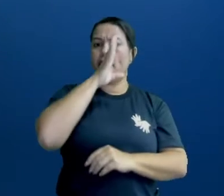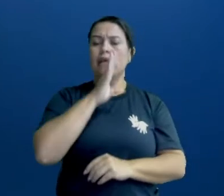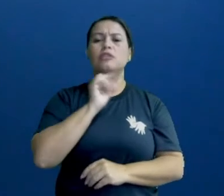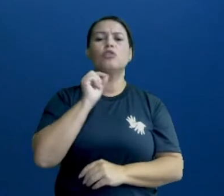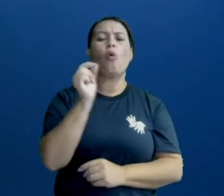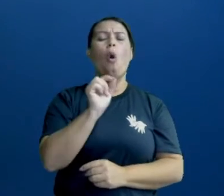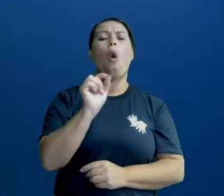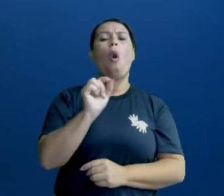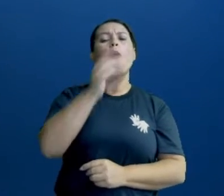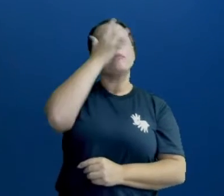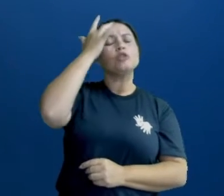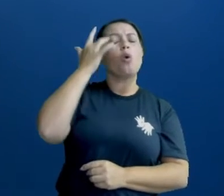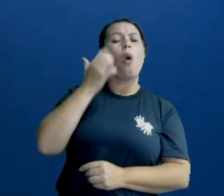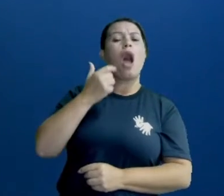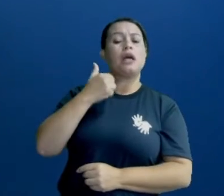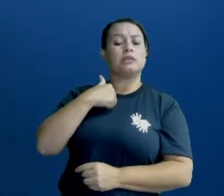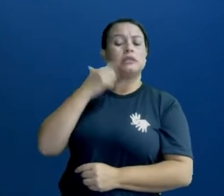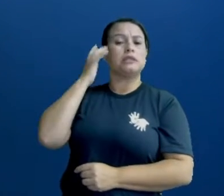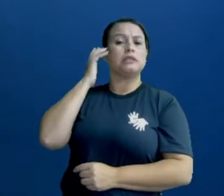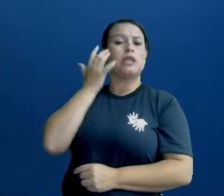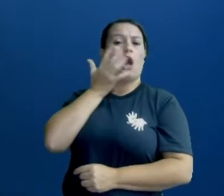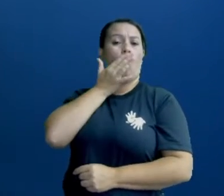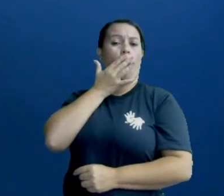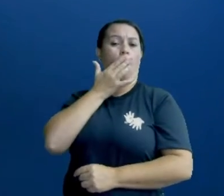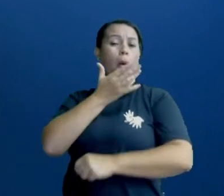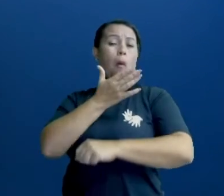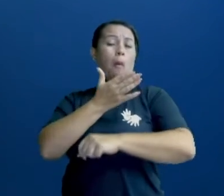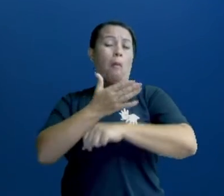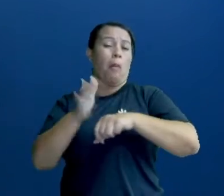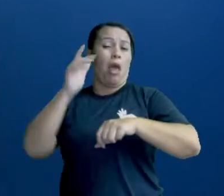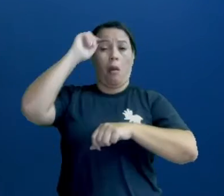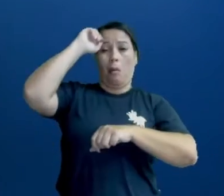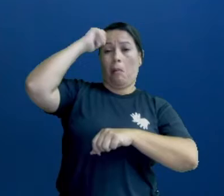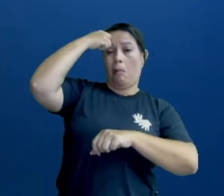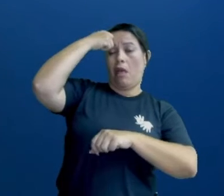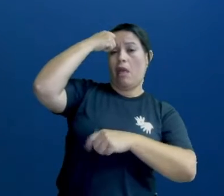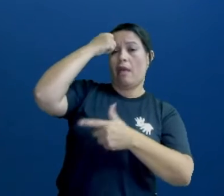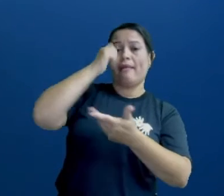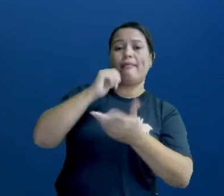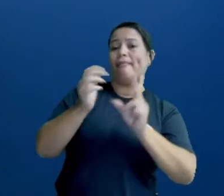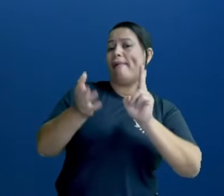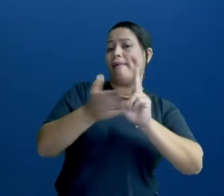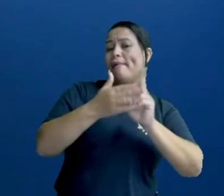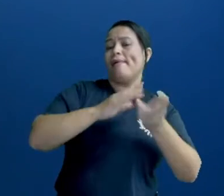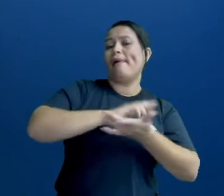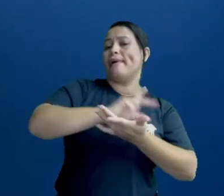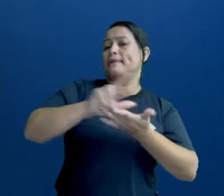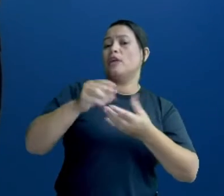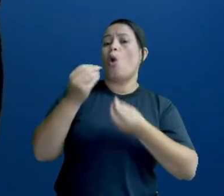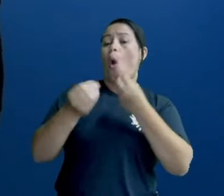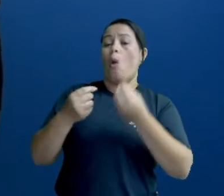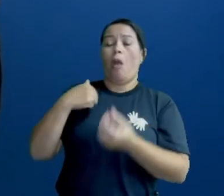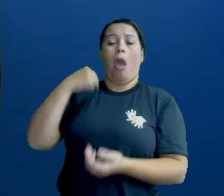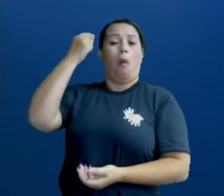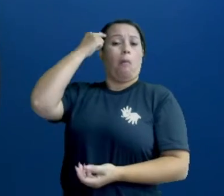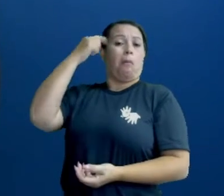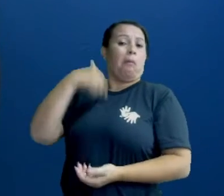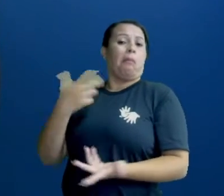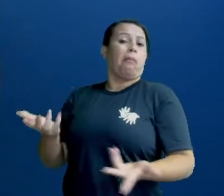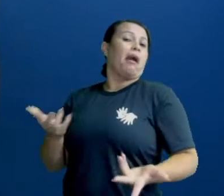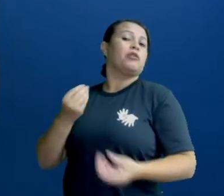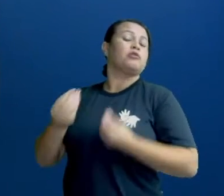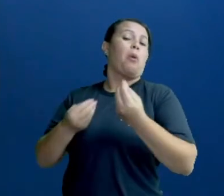se definir como branco, preto, indígena, etc., é a autodeclaração. Então, você se declara como tal, beleza? Eu, por exemplo, me